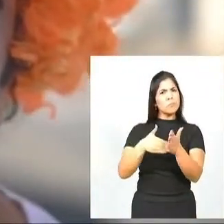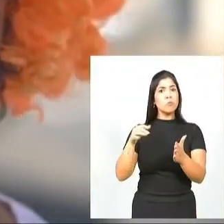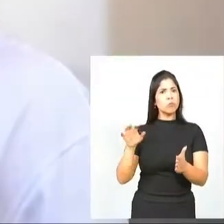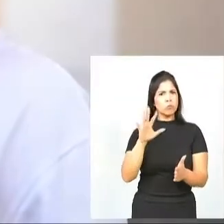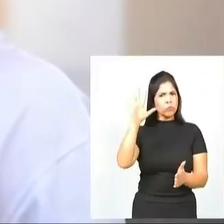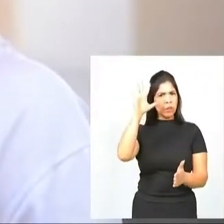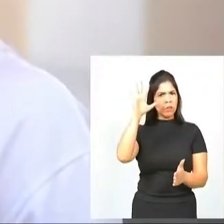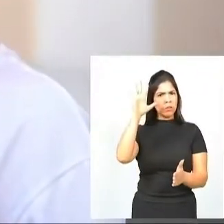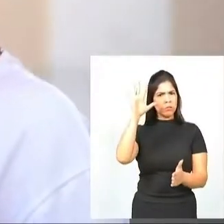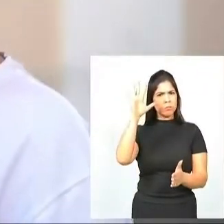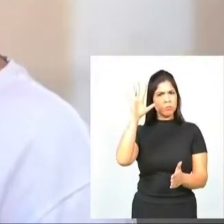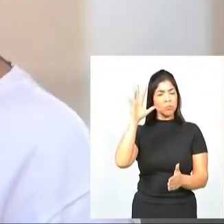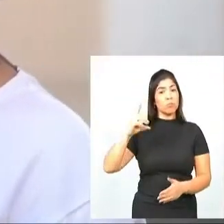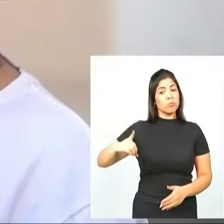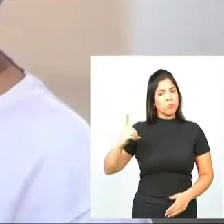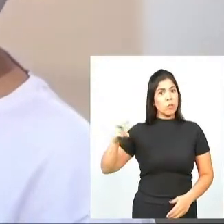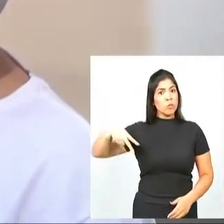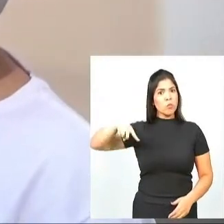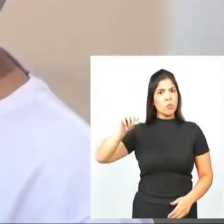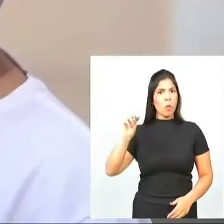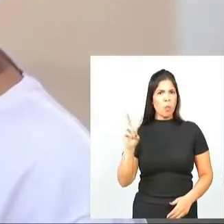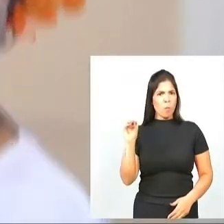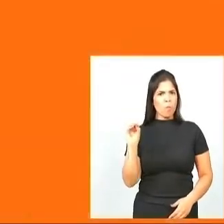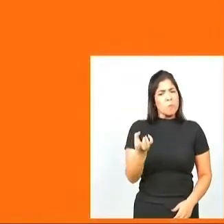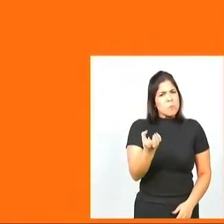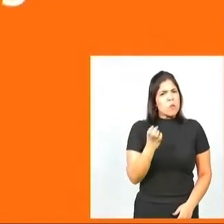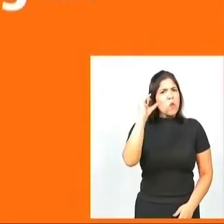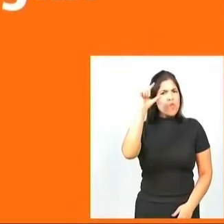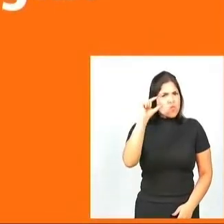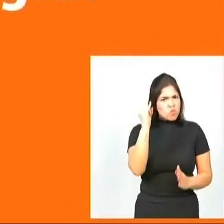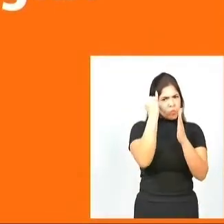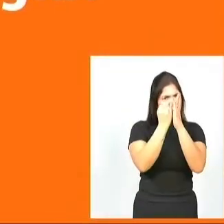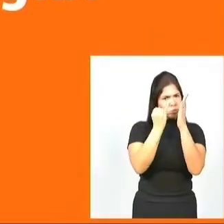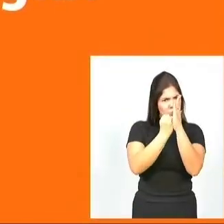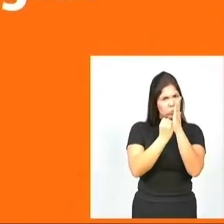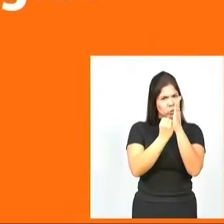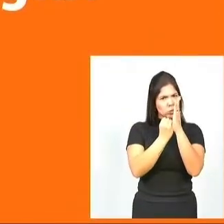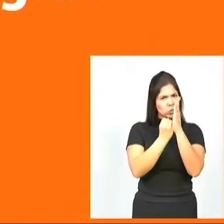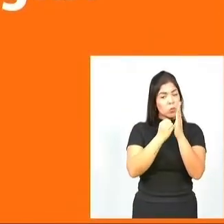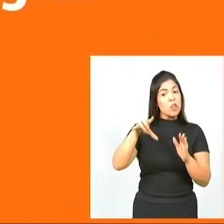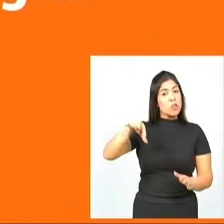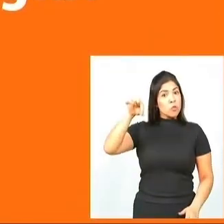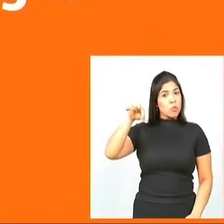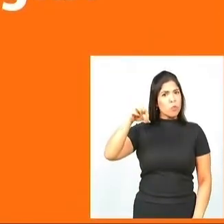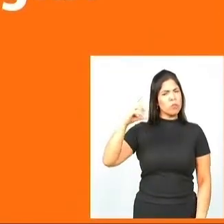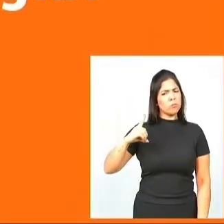caro. Os deputados do Novo querem reduzir os impostos. Escolha seu deputado do Novo.